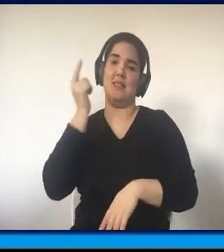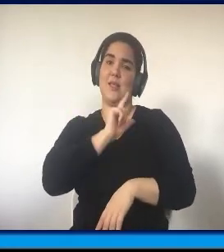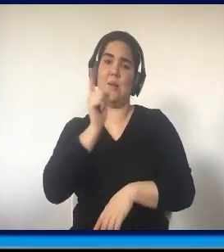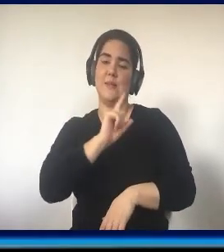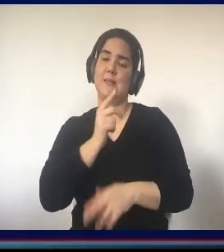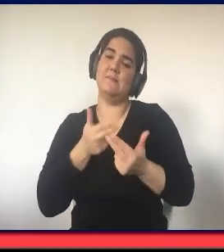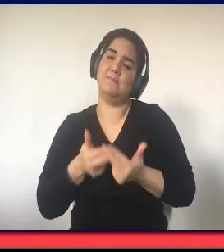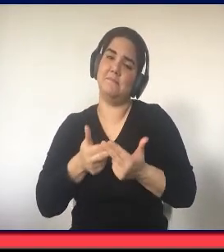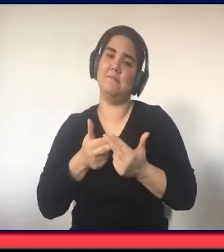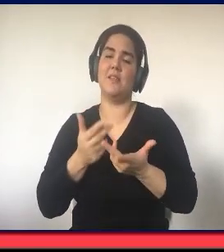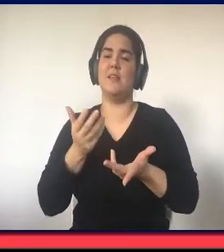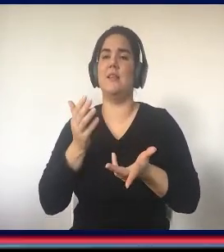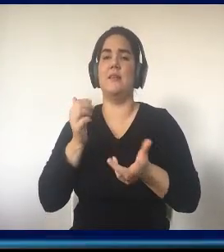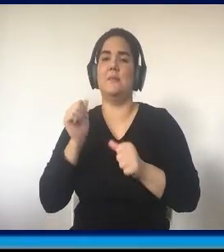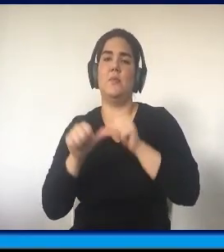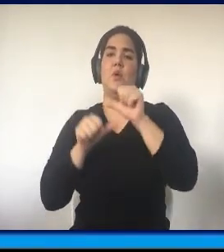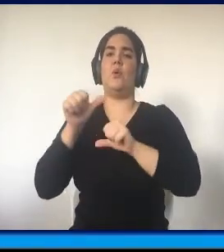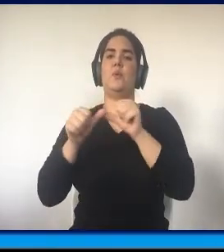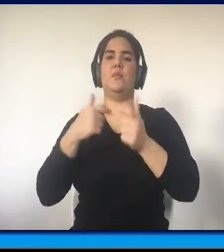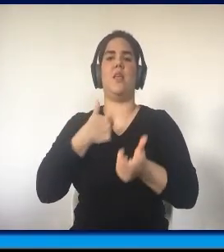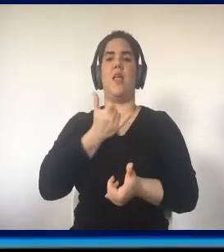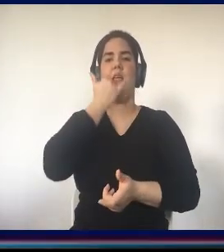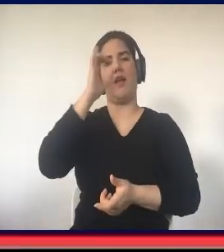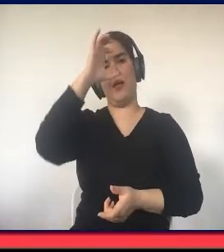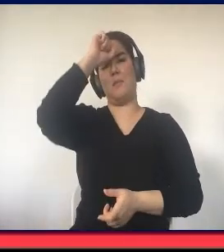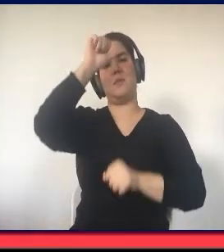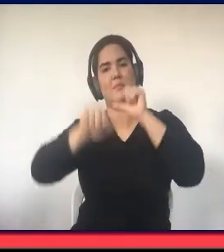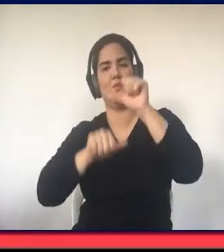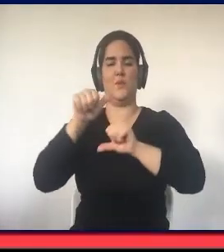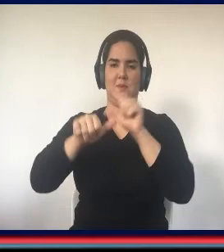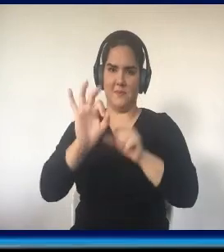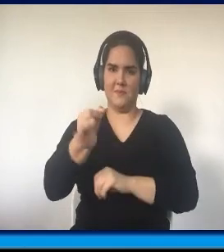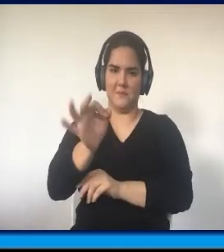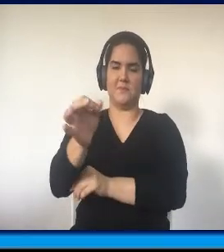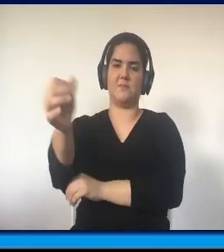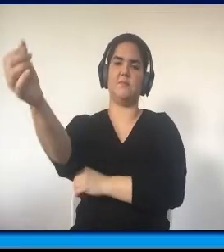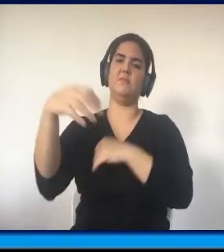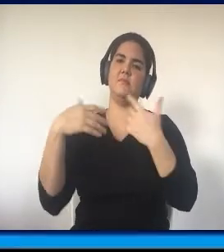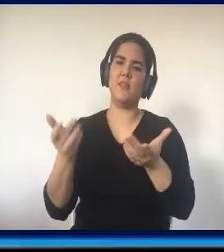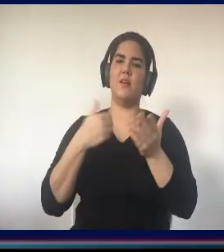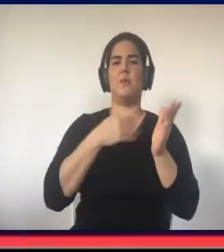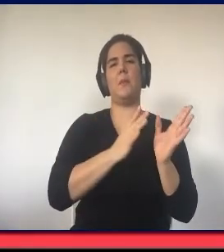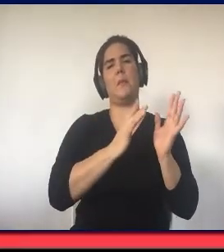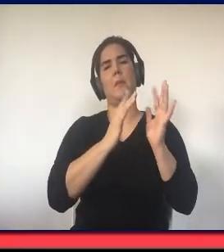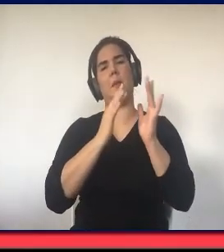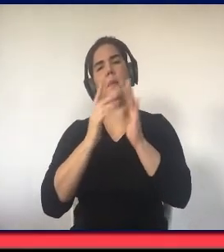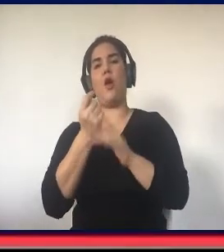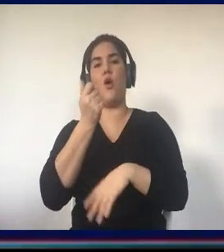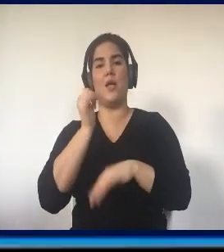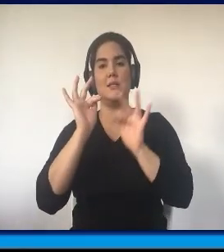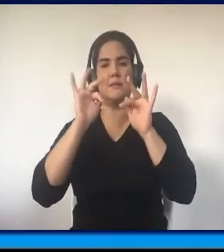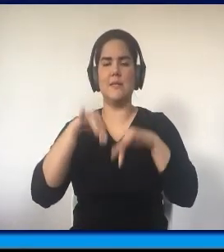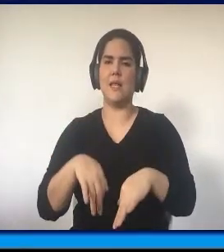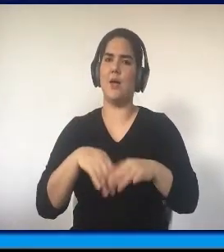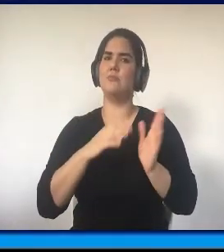com o erro. É assim que a gente aprende, né? Kleber, nós vamos chegando ao final aqui já do nosso episódio. Passou bem rápido, foi um bate-papo